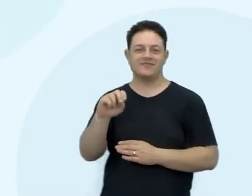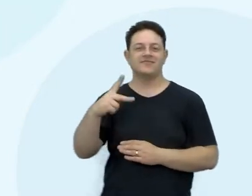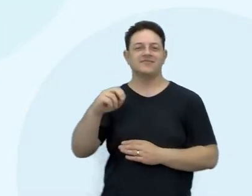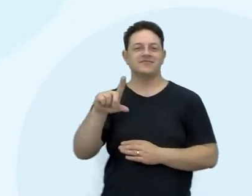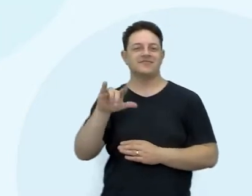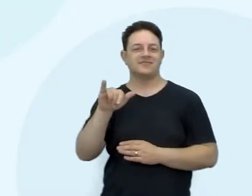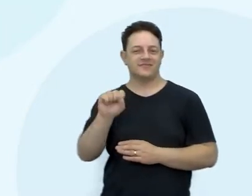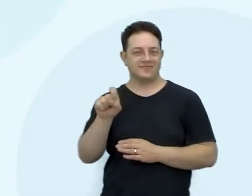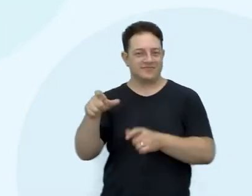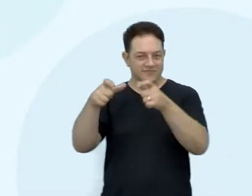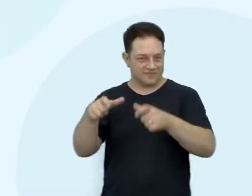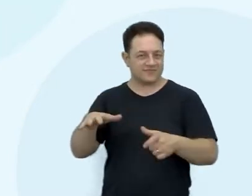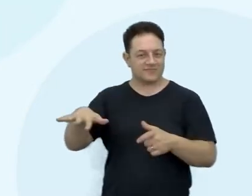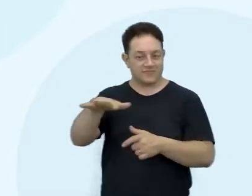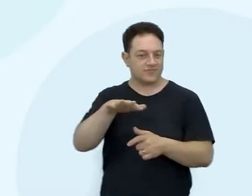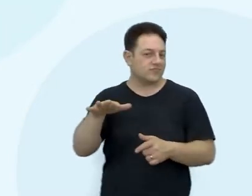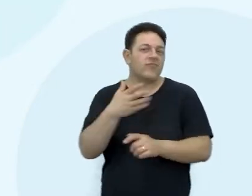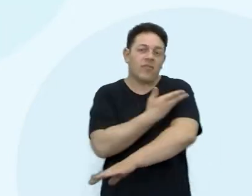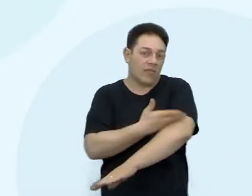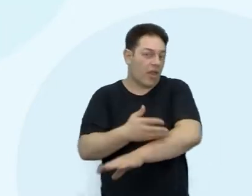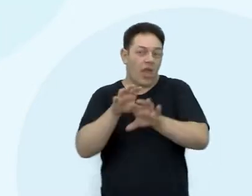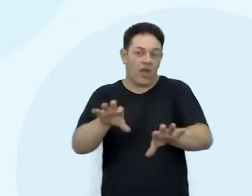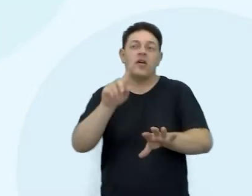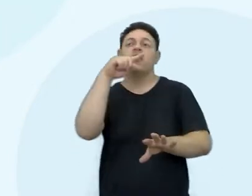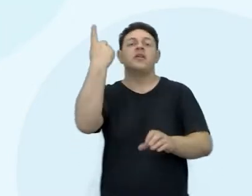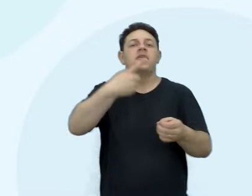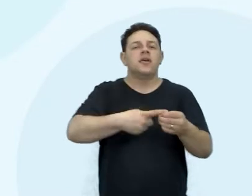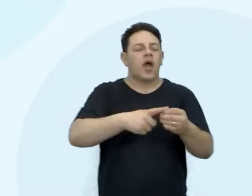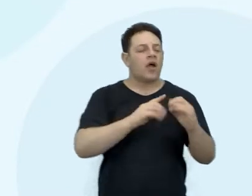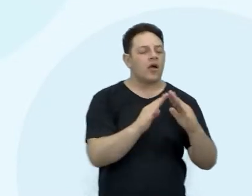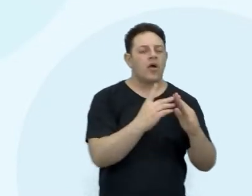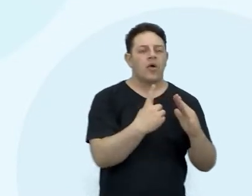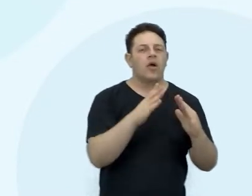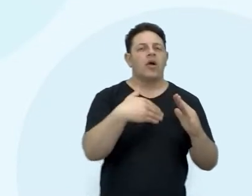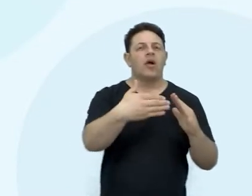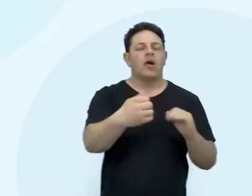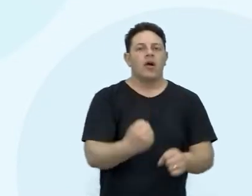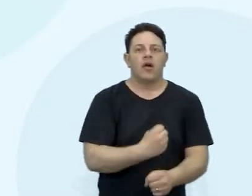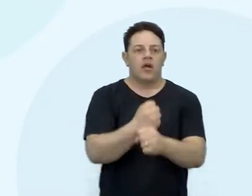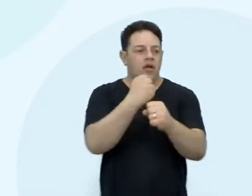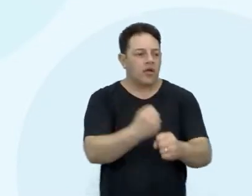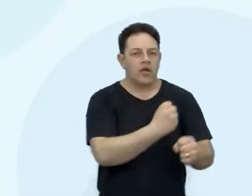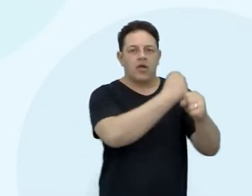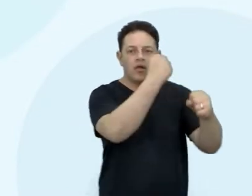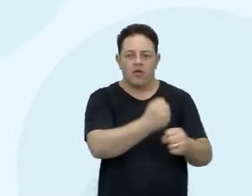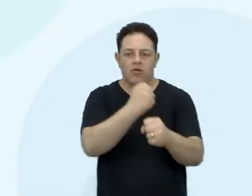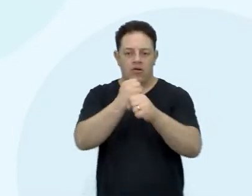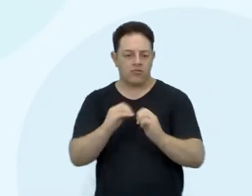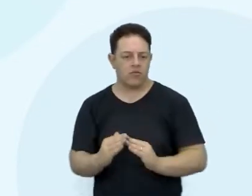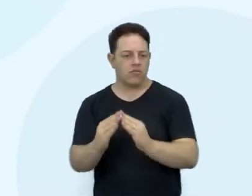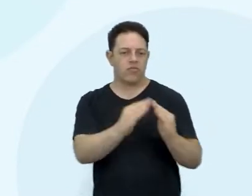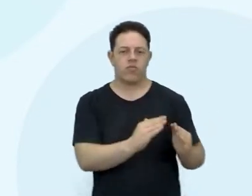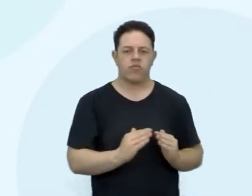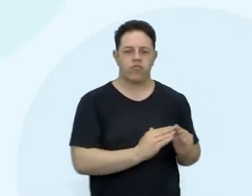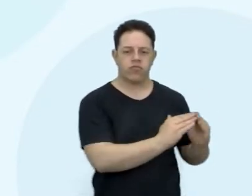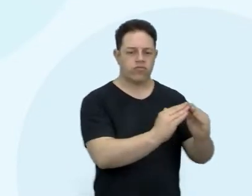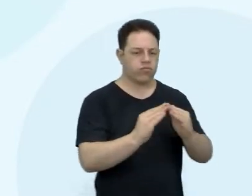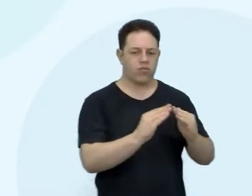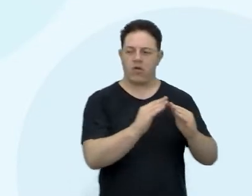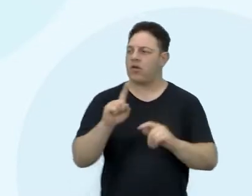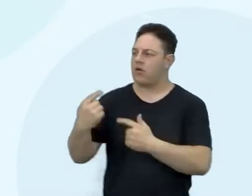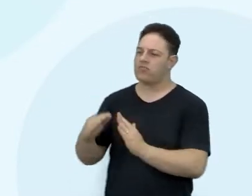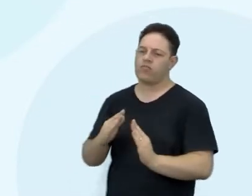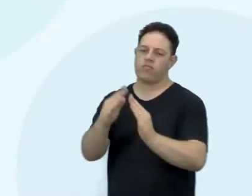e bolamos aí uma situação que é muito comum, né, de acontecer, da ocupação, e aí a ocupação seguir aí de uma forma, ainda